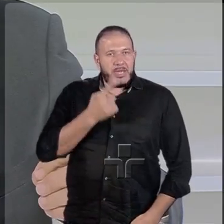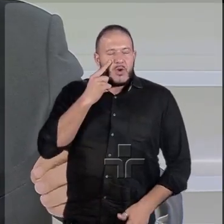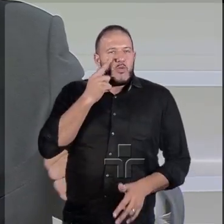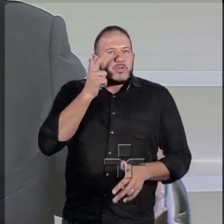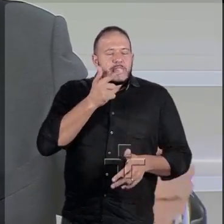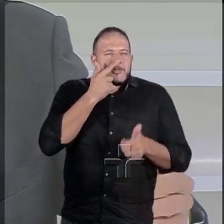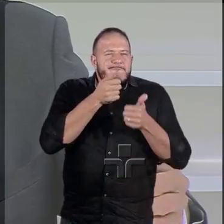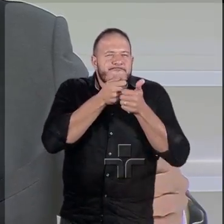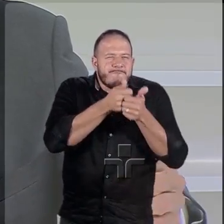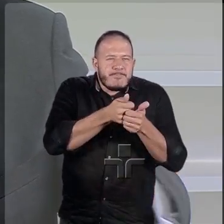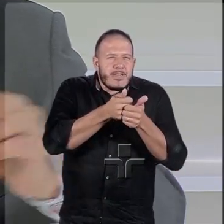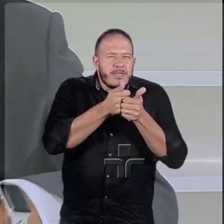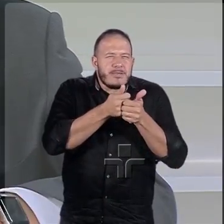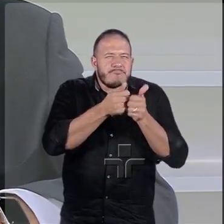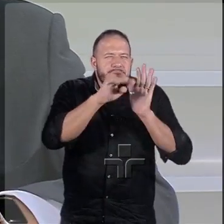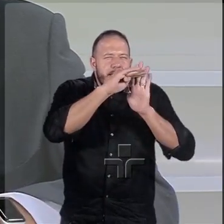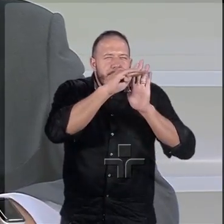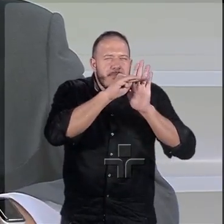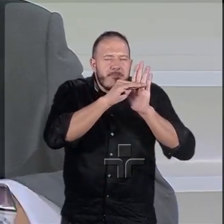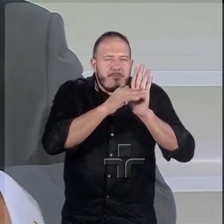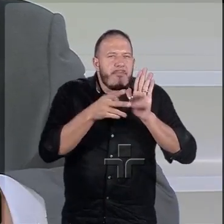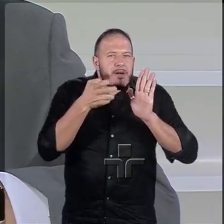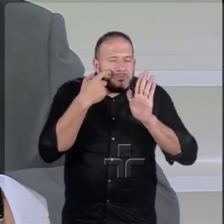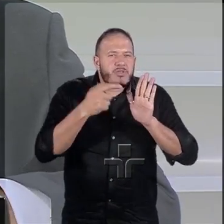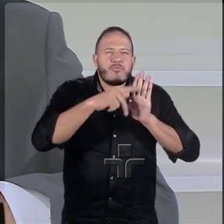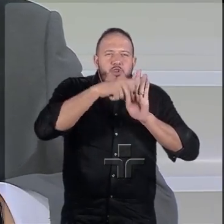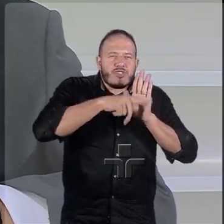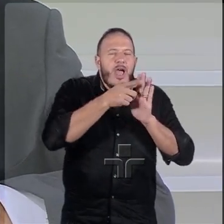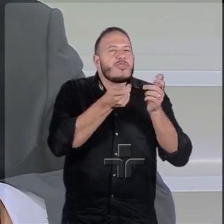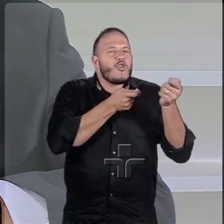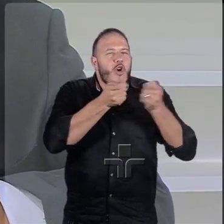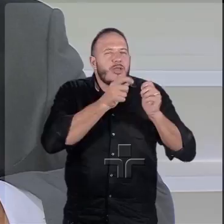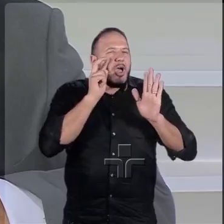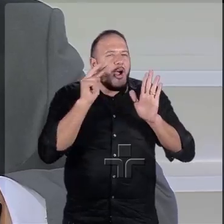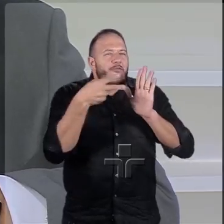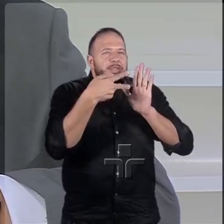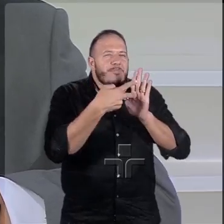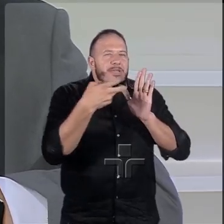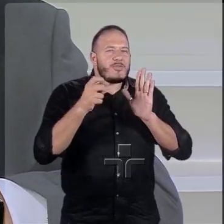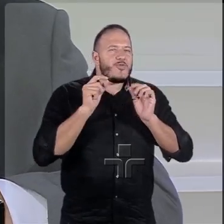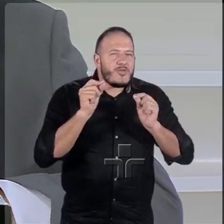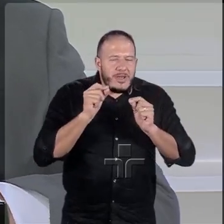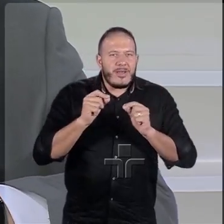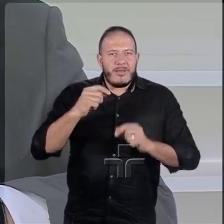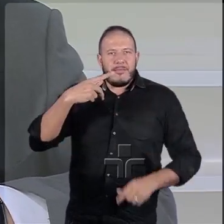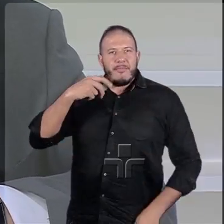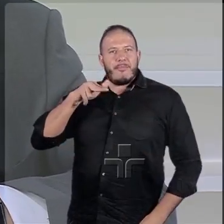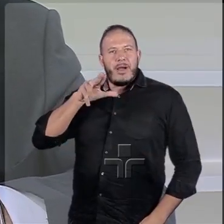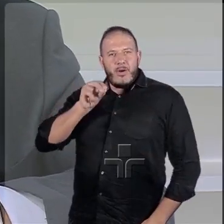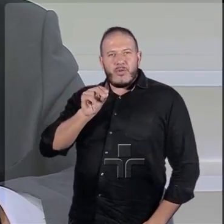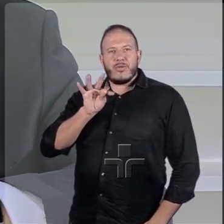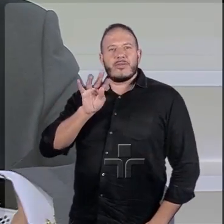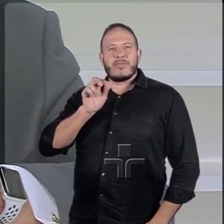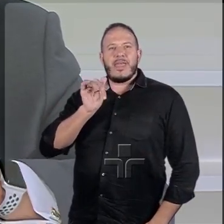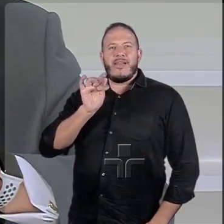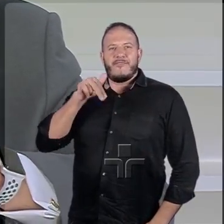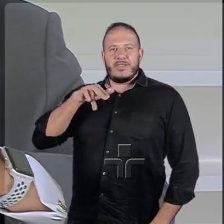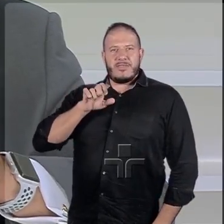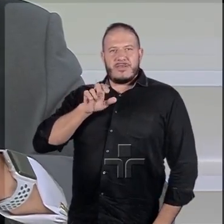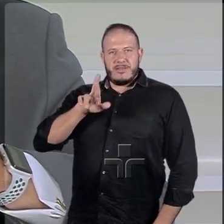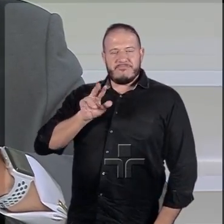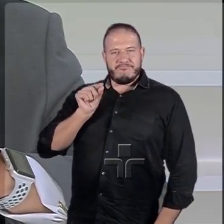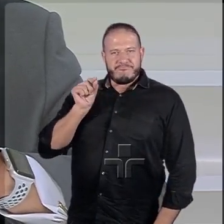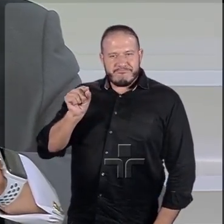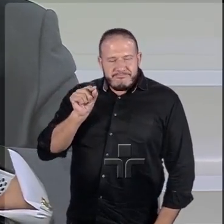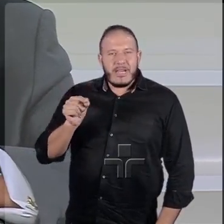pegadas nesses pontos do projeto coordenado pelo Paulo Tafner, né? Todos